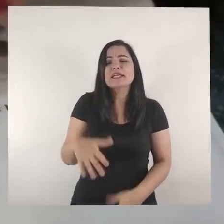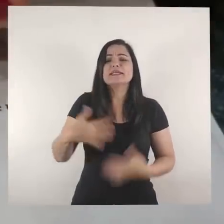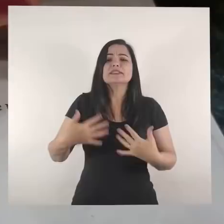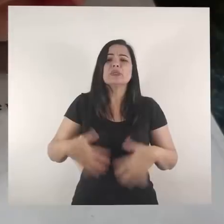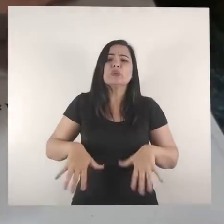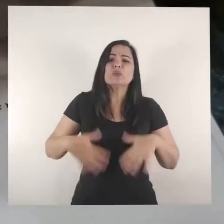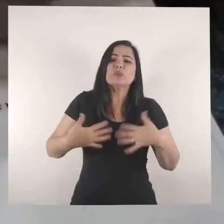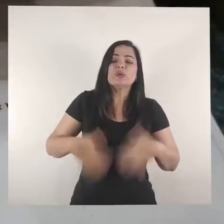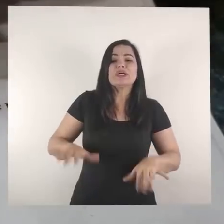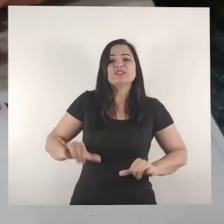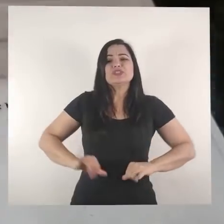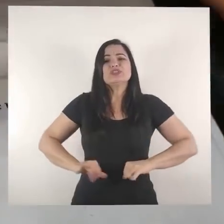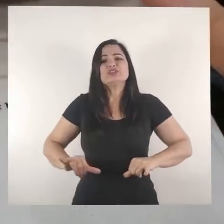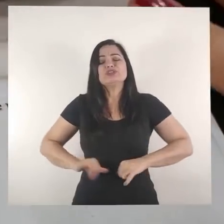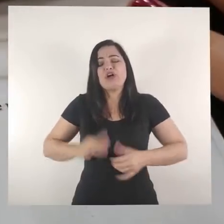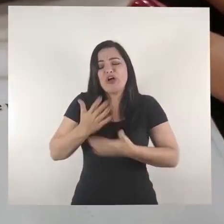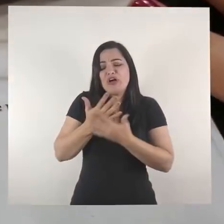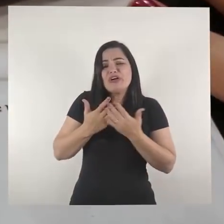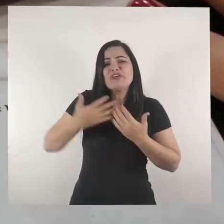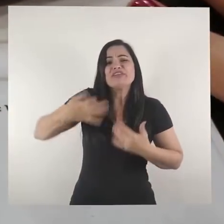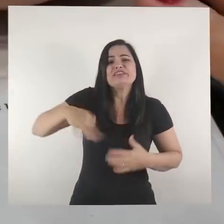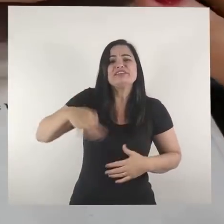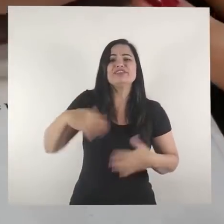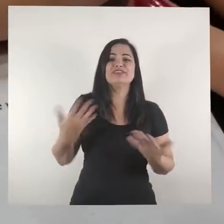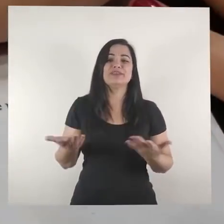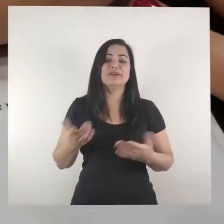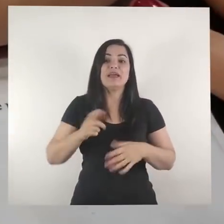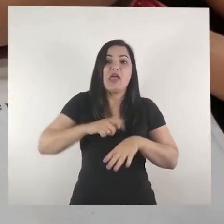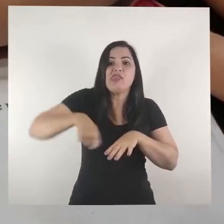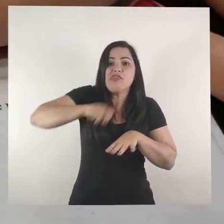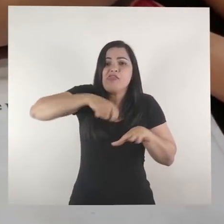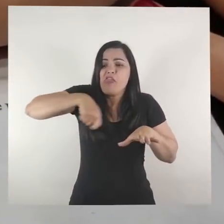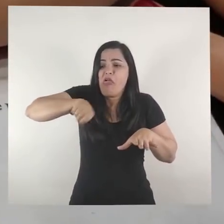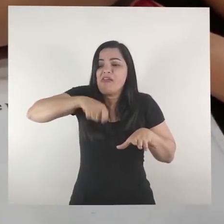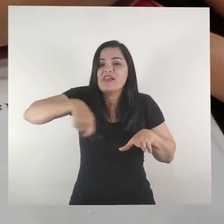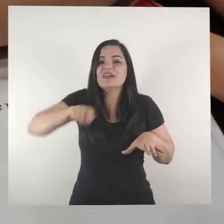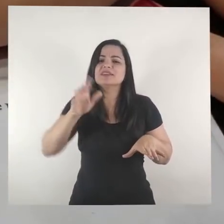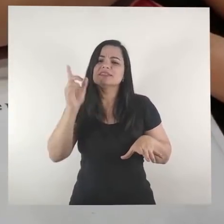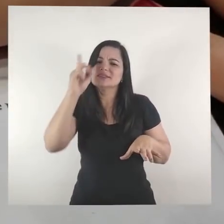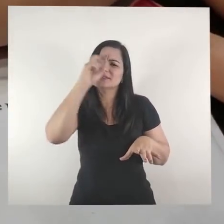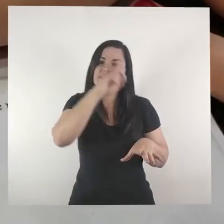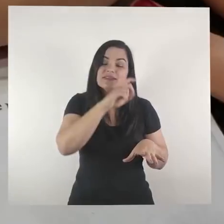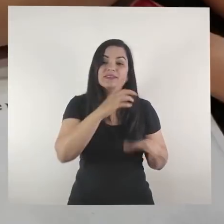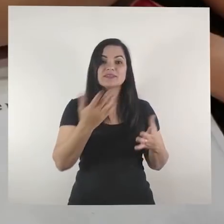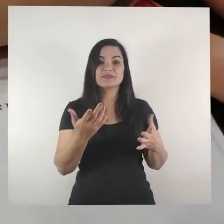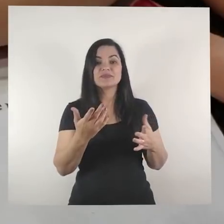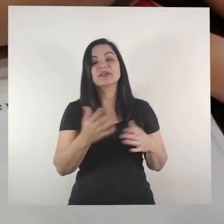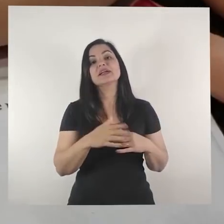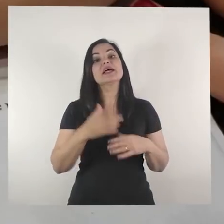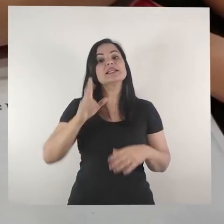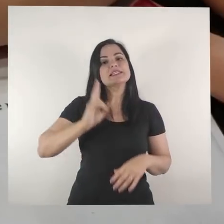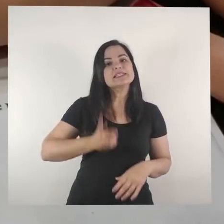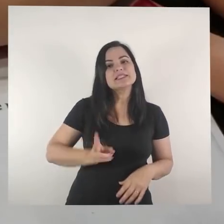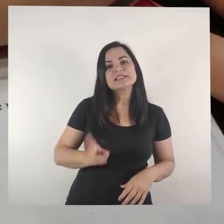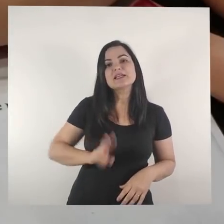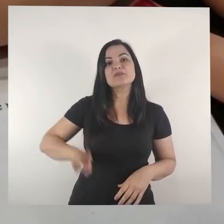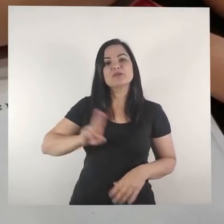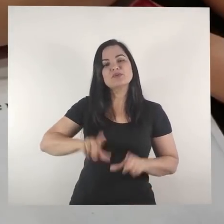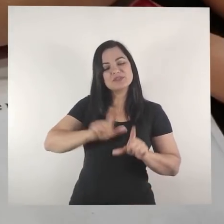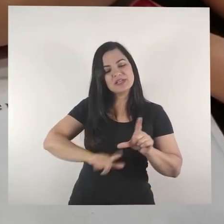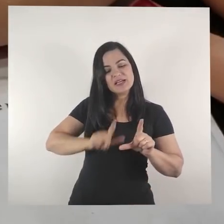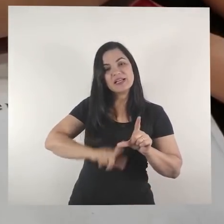que fazer a letra cursiva ou essa daqui. A letra que nós usamos na educação infantil é sempre a